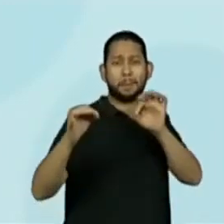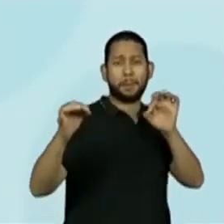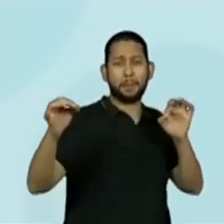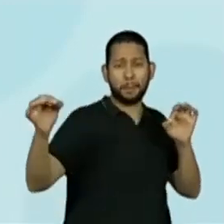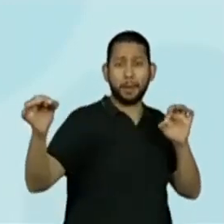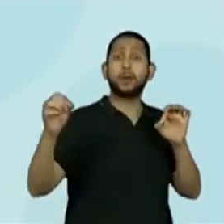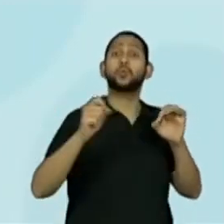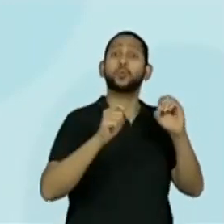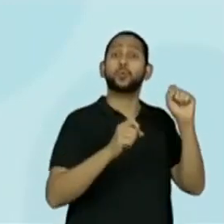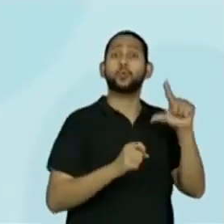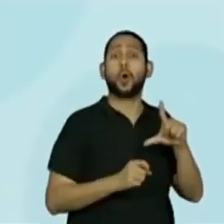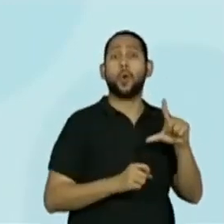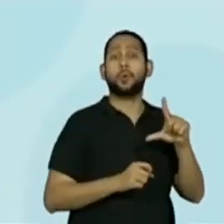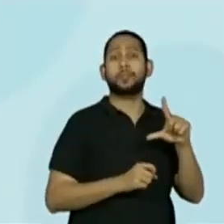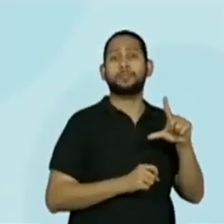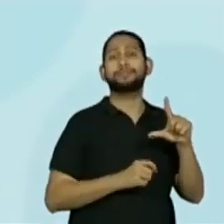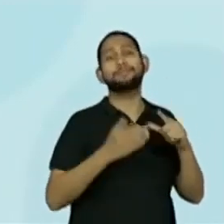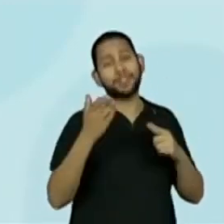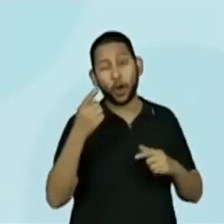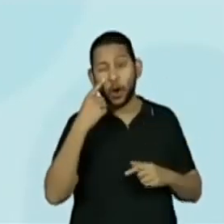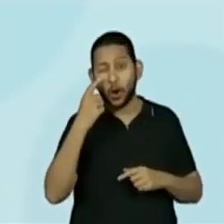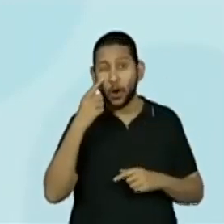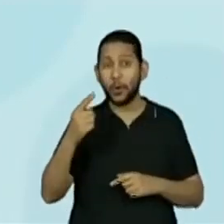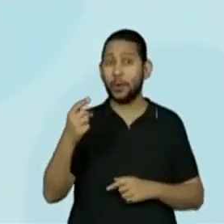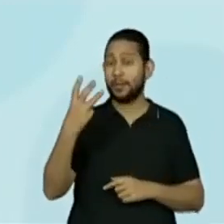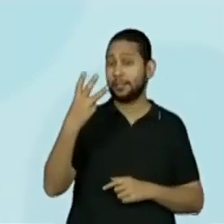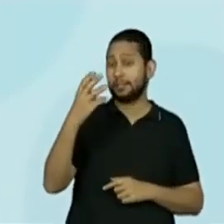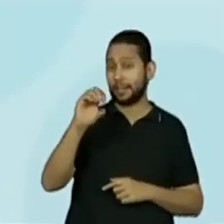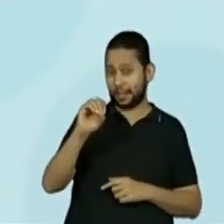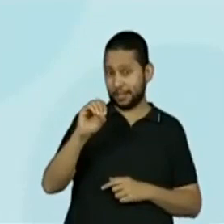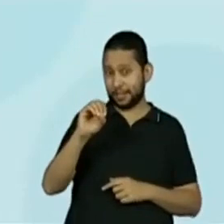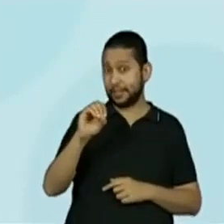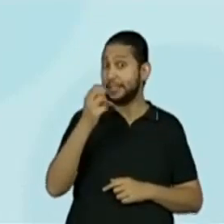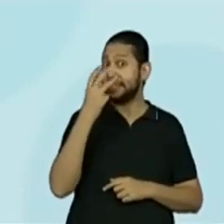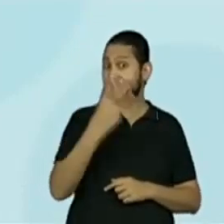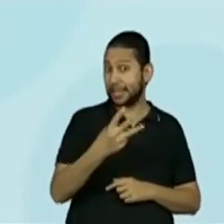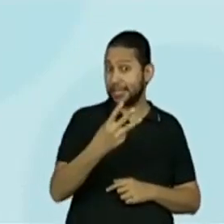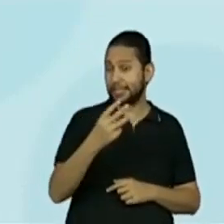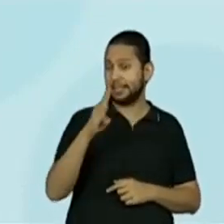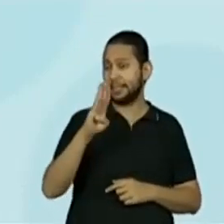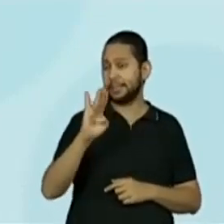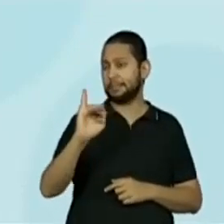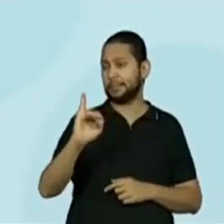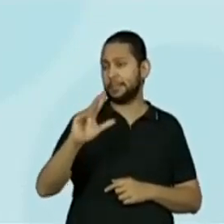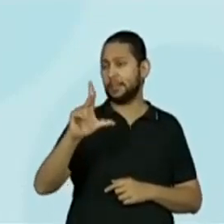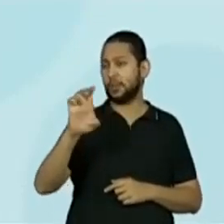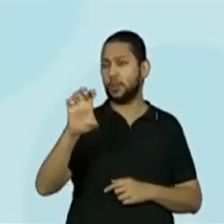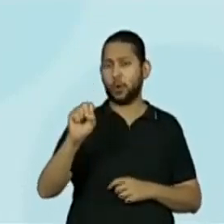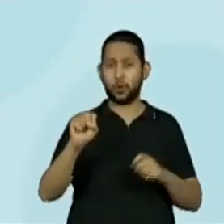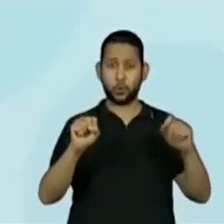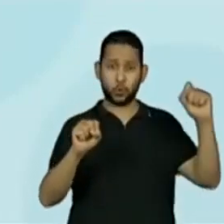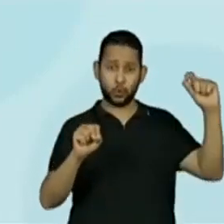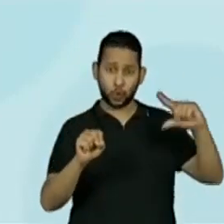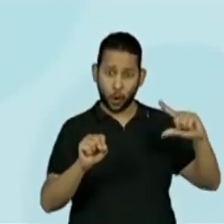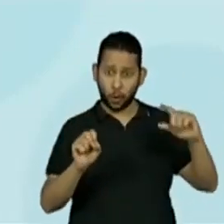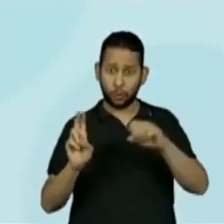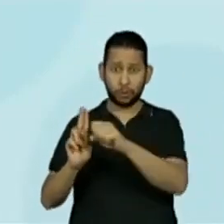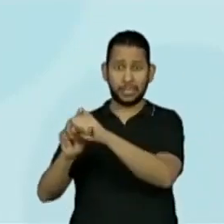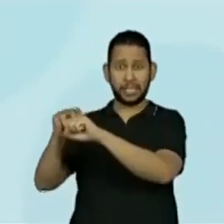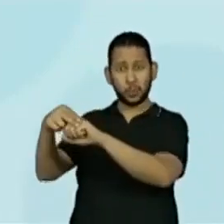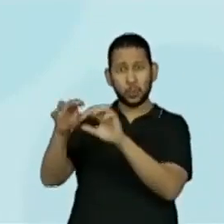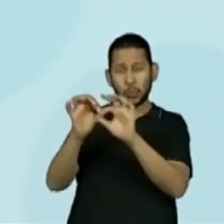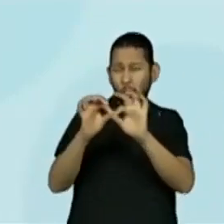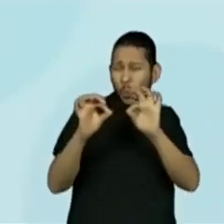para esse numeral indicado aqui. Olha lá de novo, olha, bilhões. Só que eu quero saber como é que